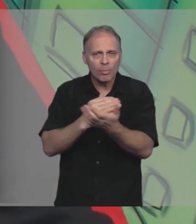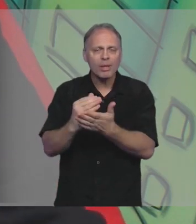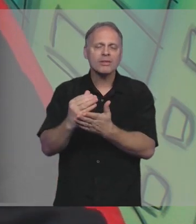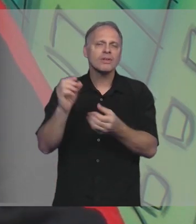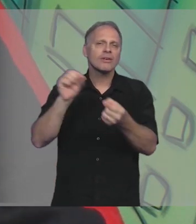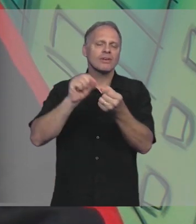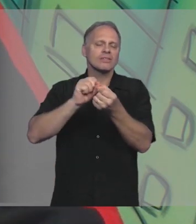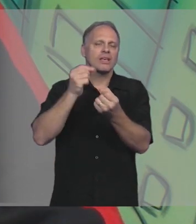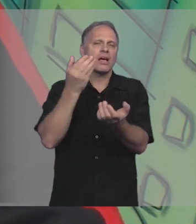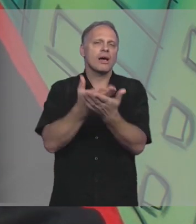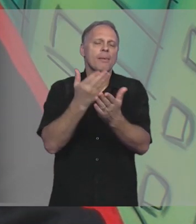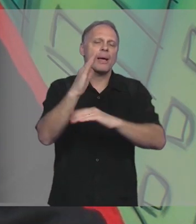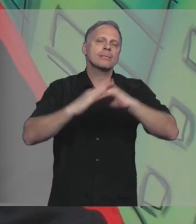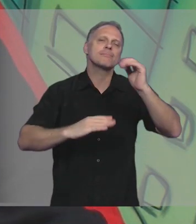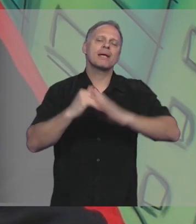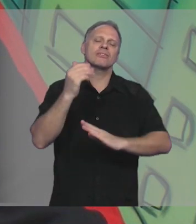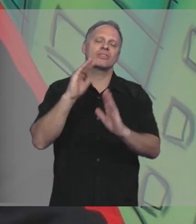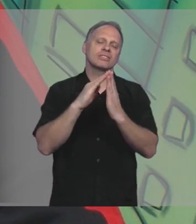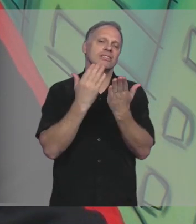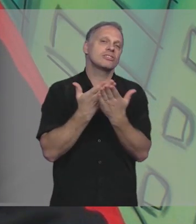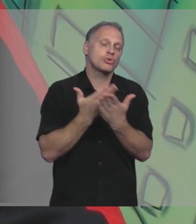implementação. Ou seja, a fase que